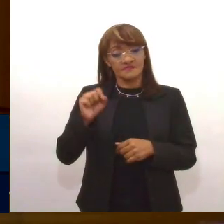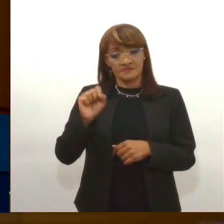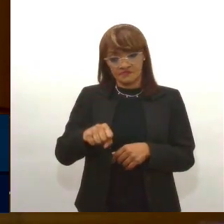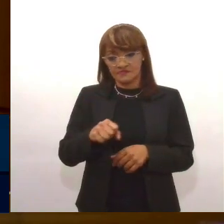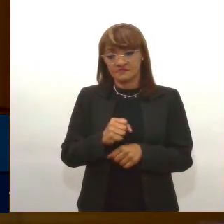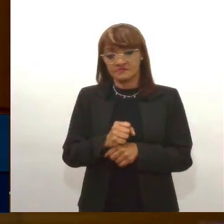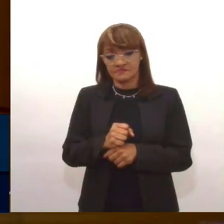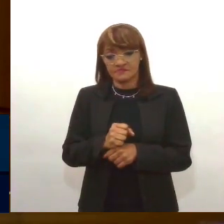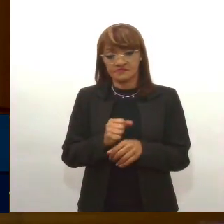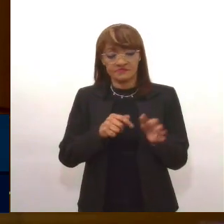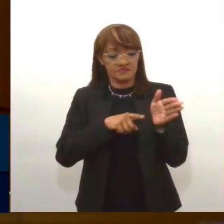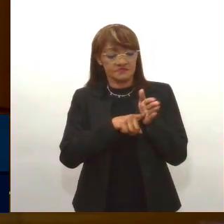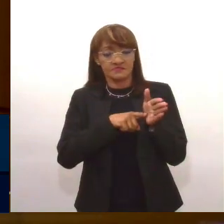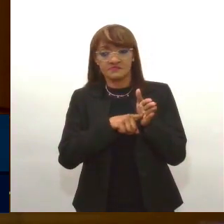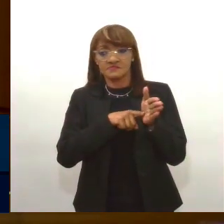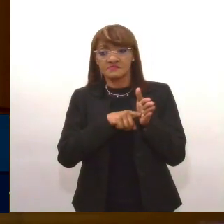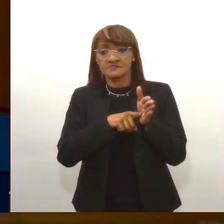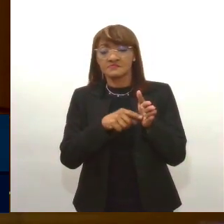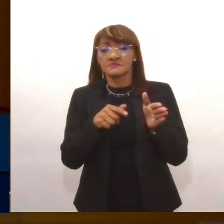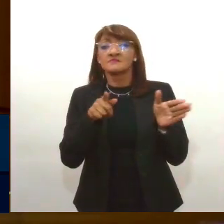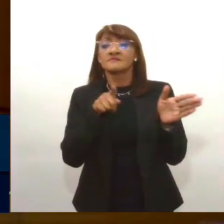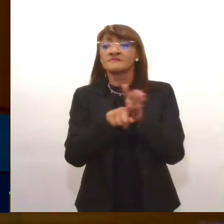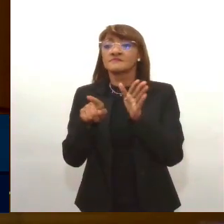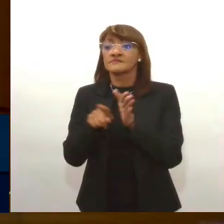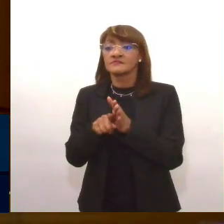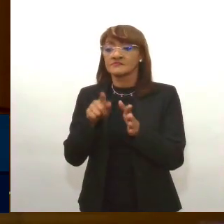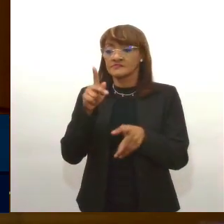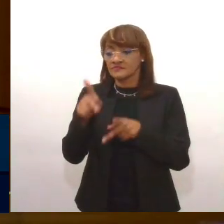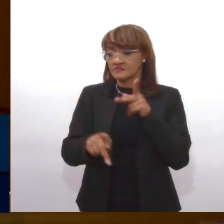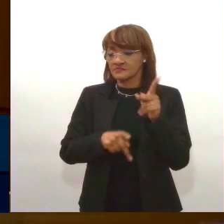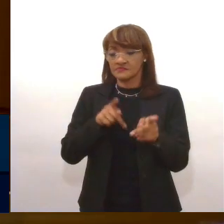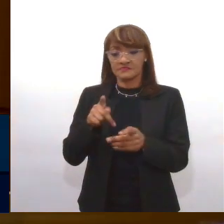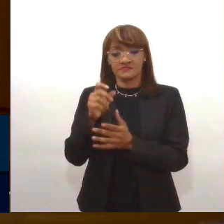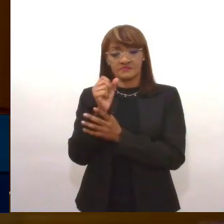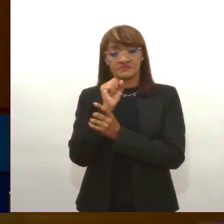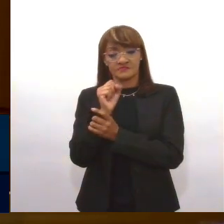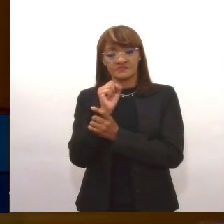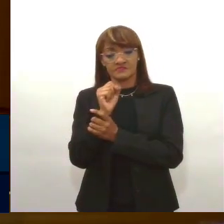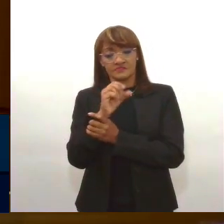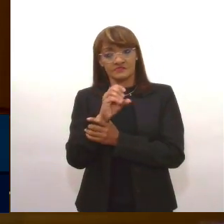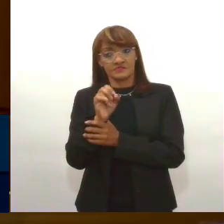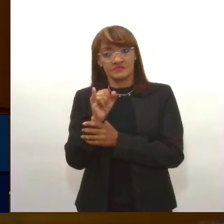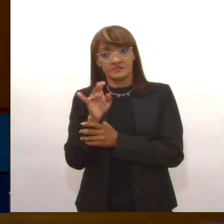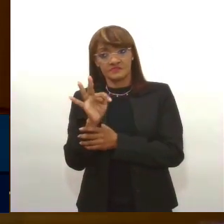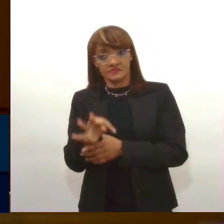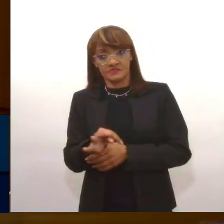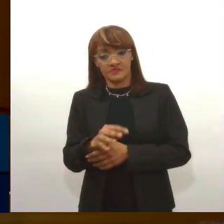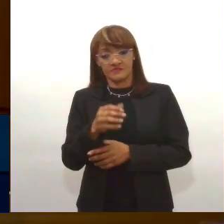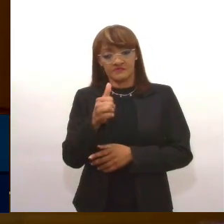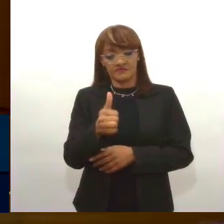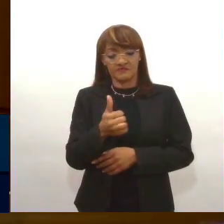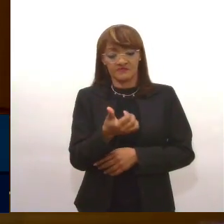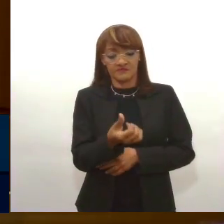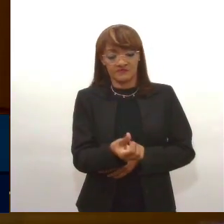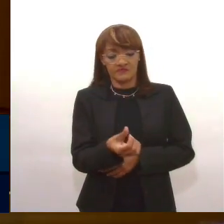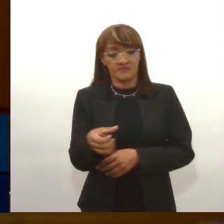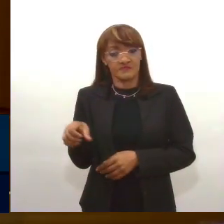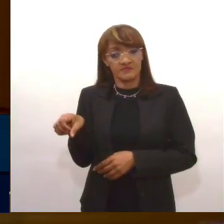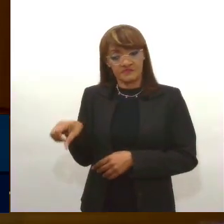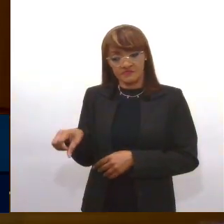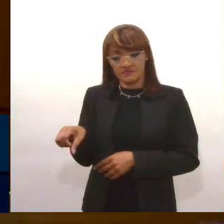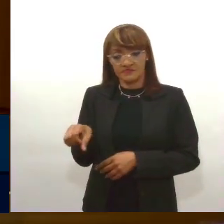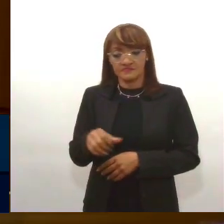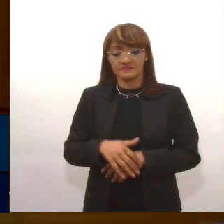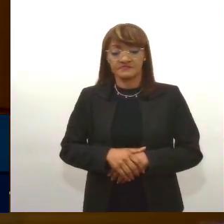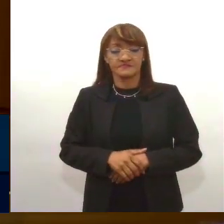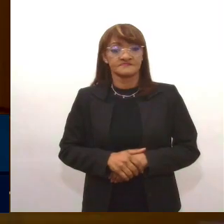garantido pela oit 169 Além disso essas questões das casas a gente